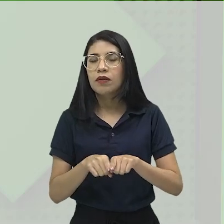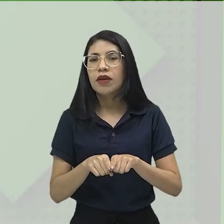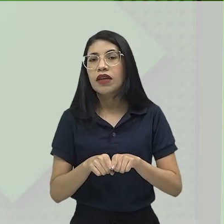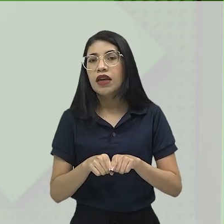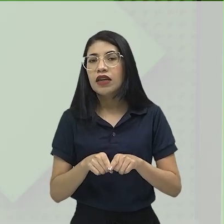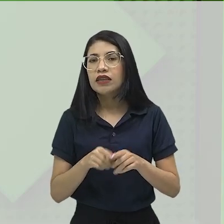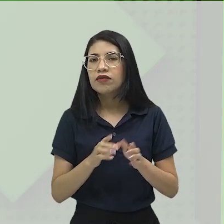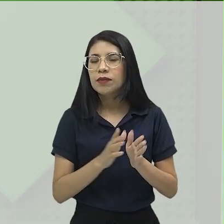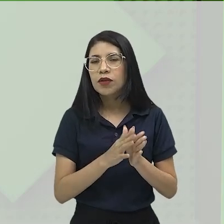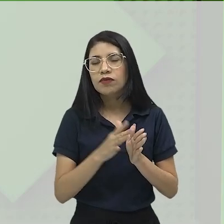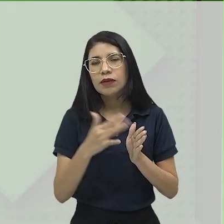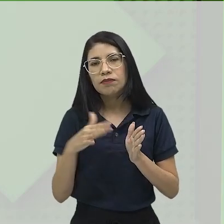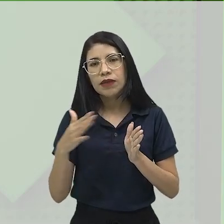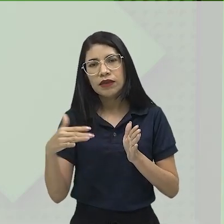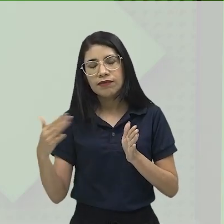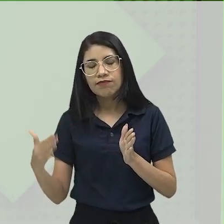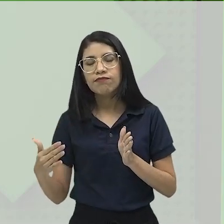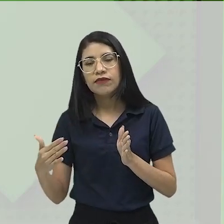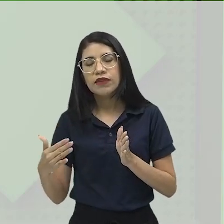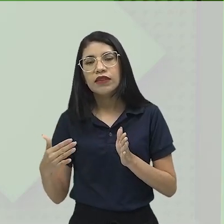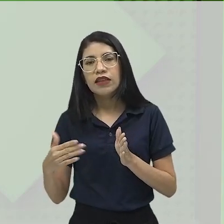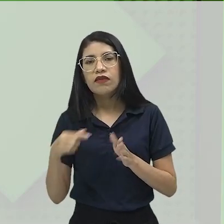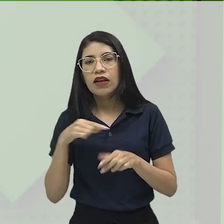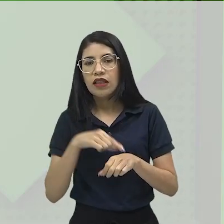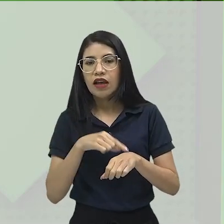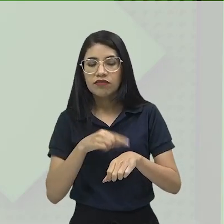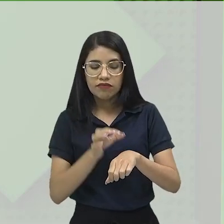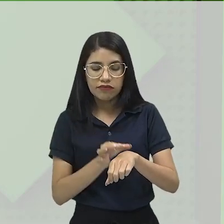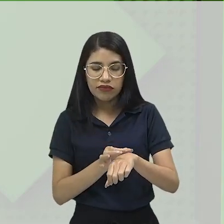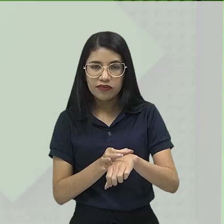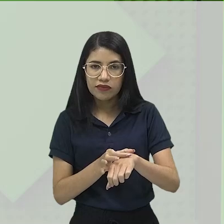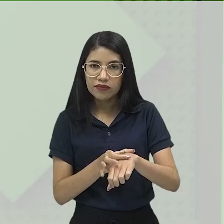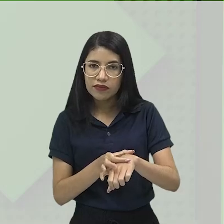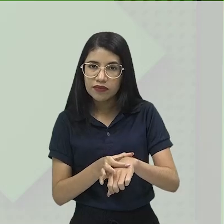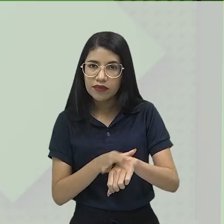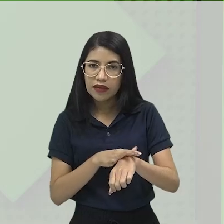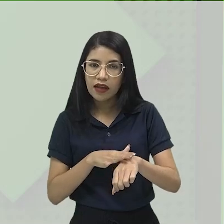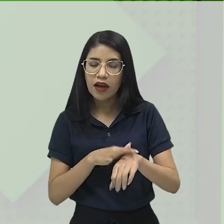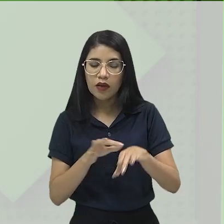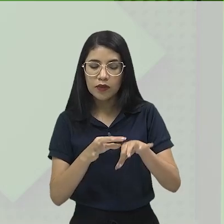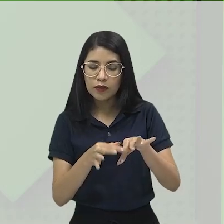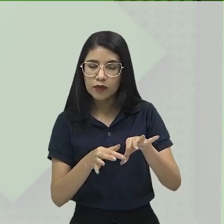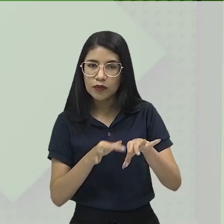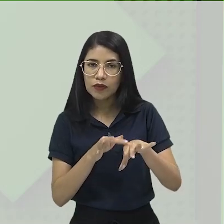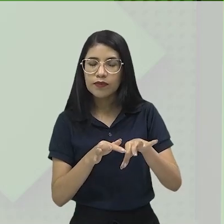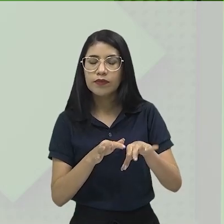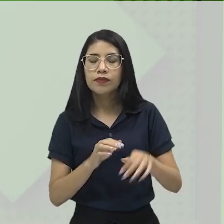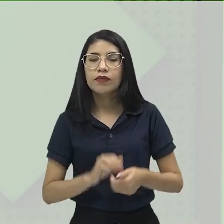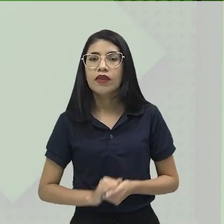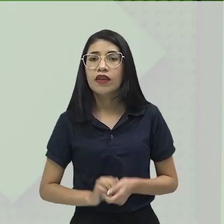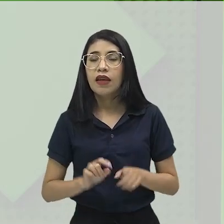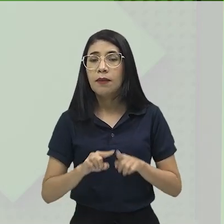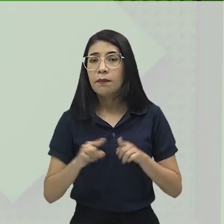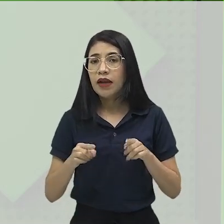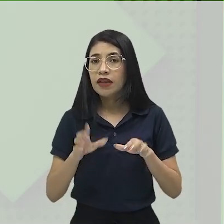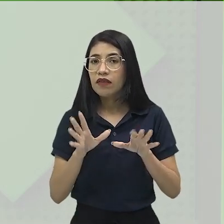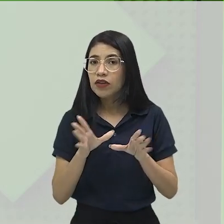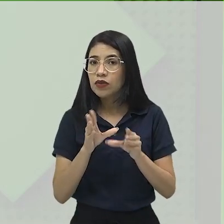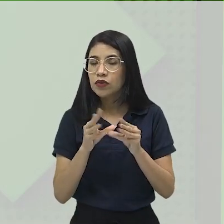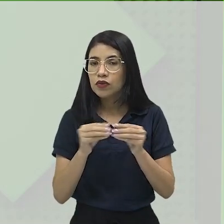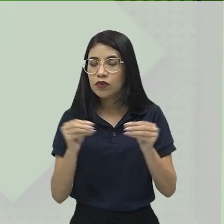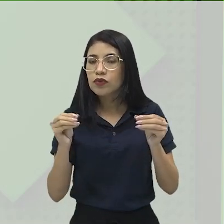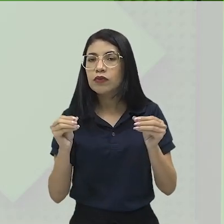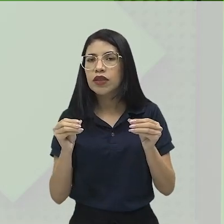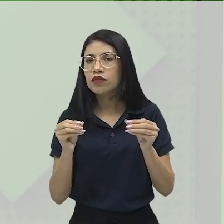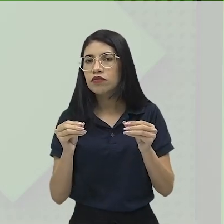levar alguns dias, né, com aquela ferida ali naquela região da área genital. Mas ela vai se curar